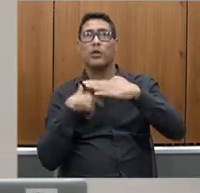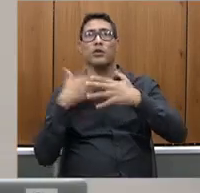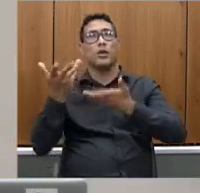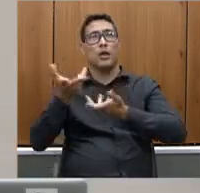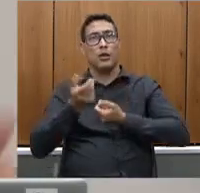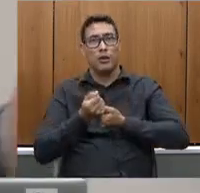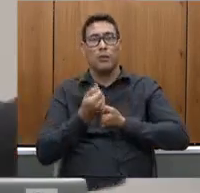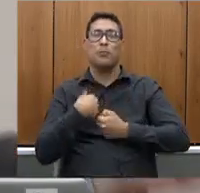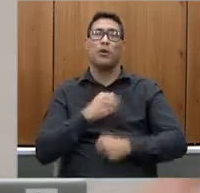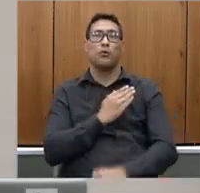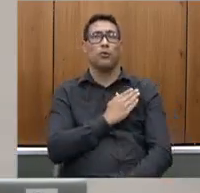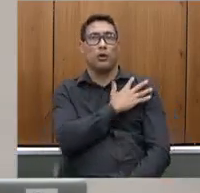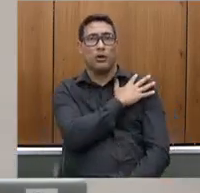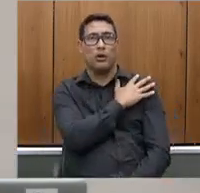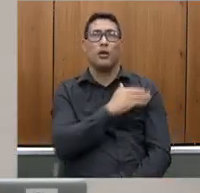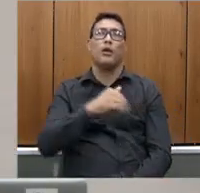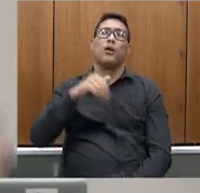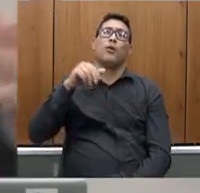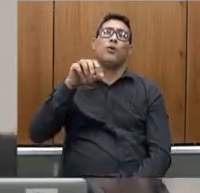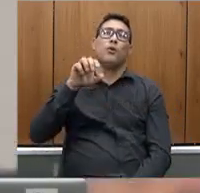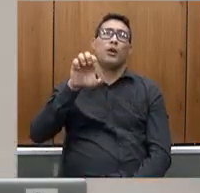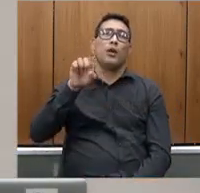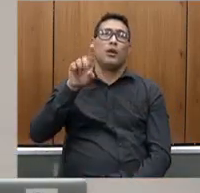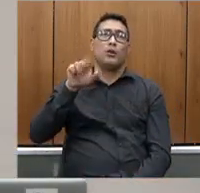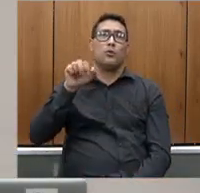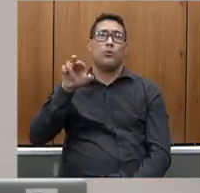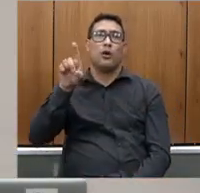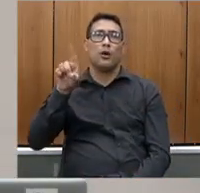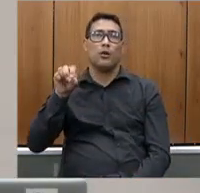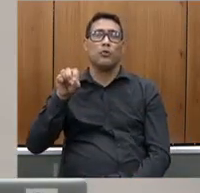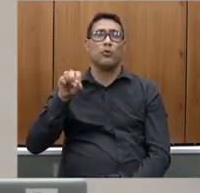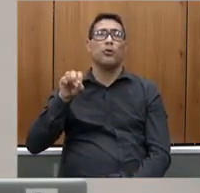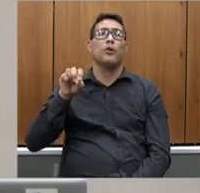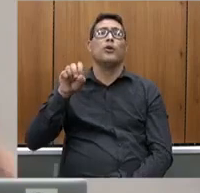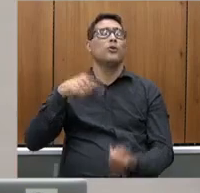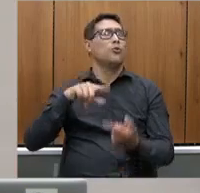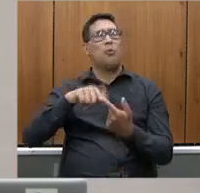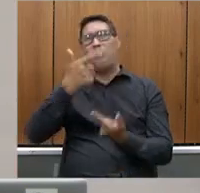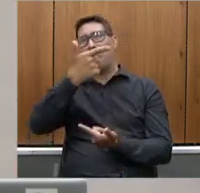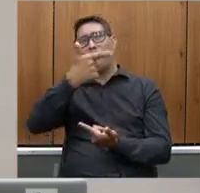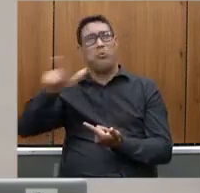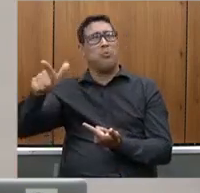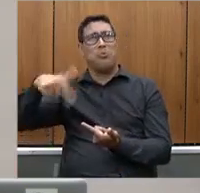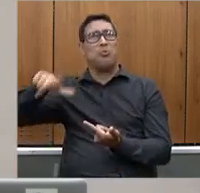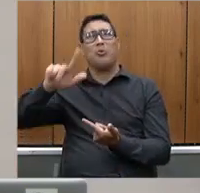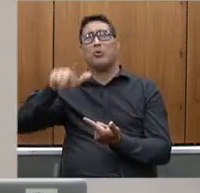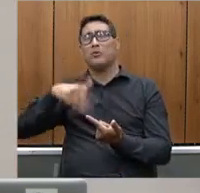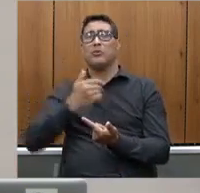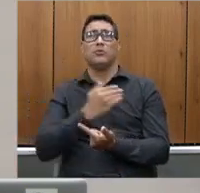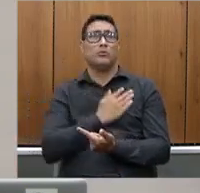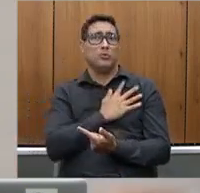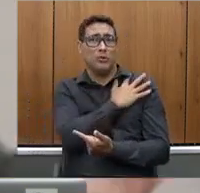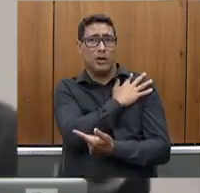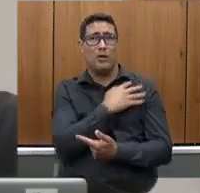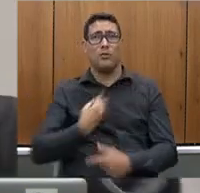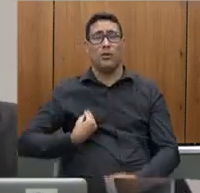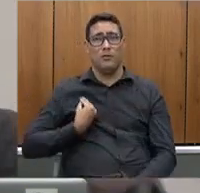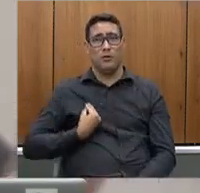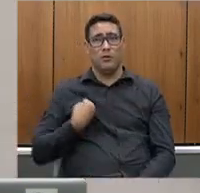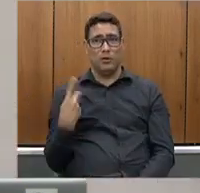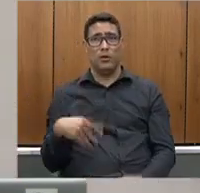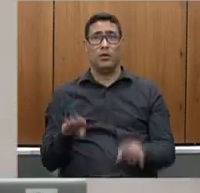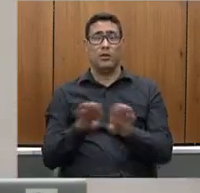piás o Coronel Eduardo os demais Tenente coronéis que estavam ali fazendo as tratativas de Majoras Então